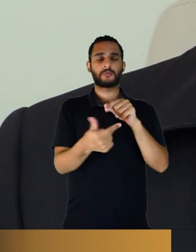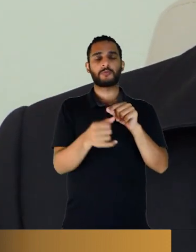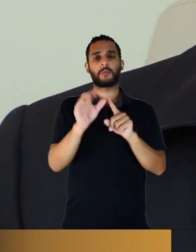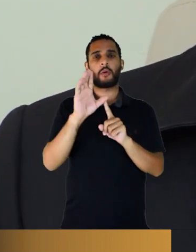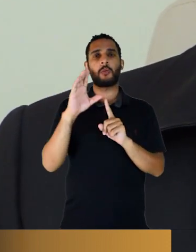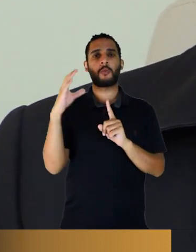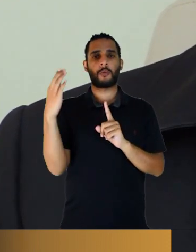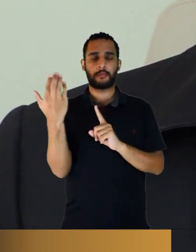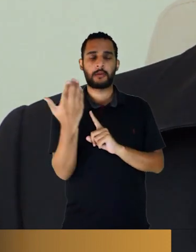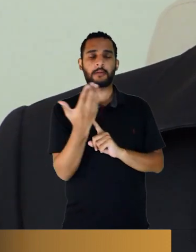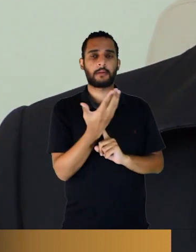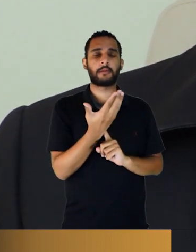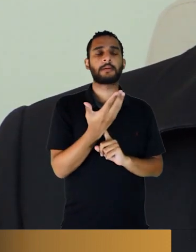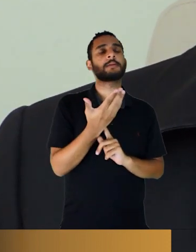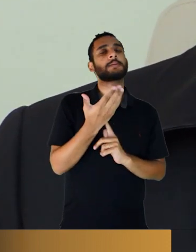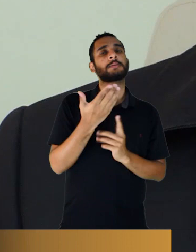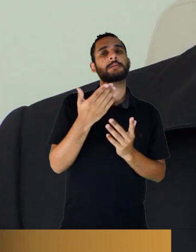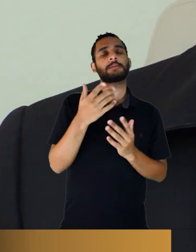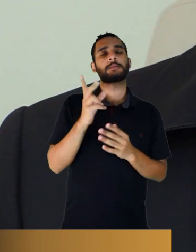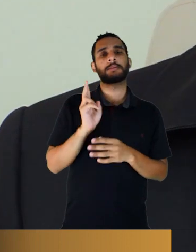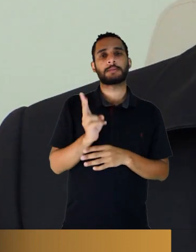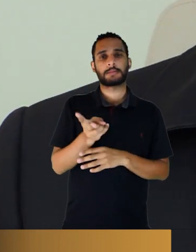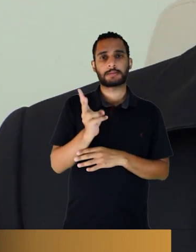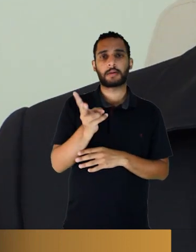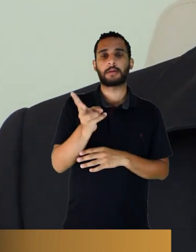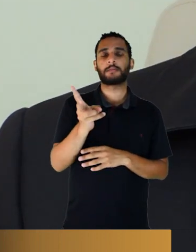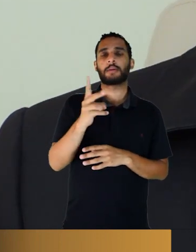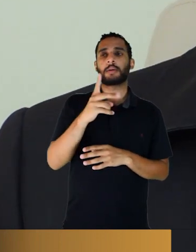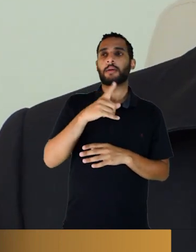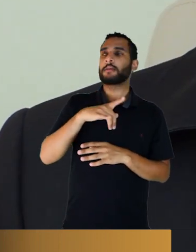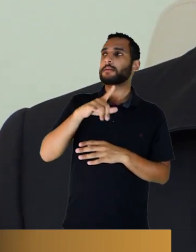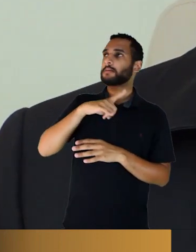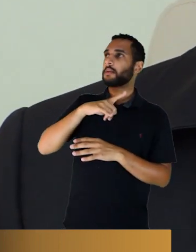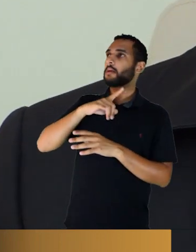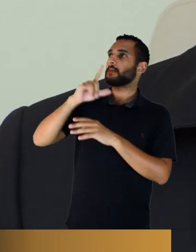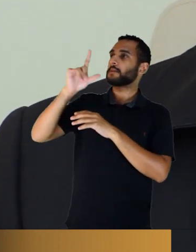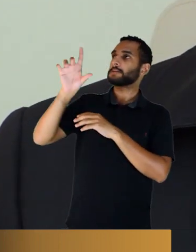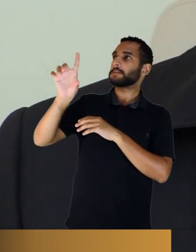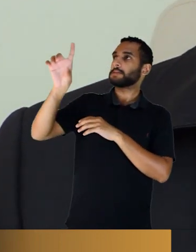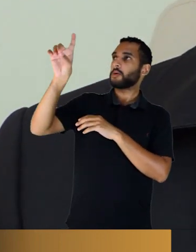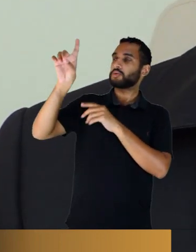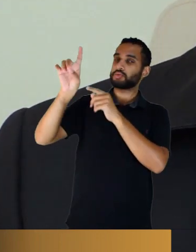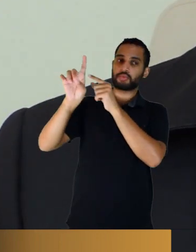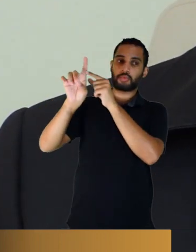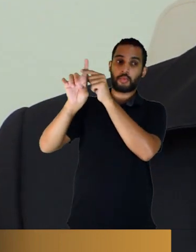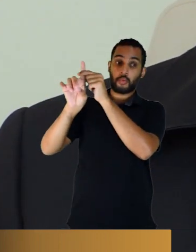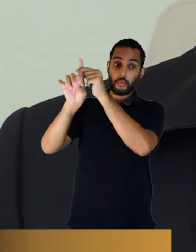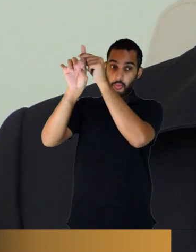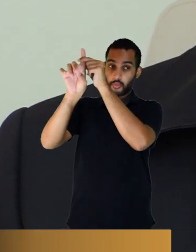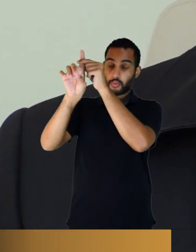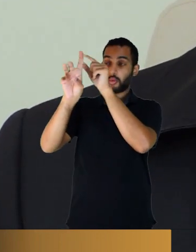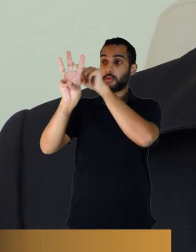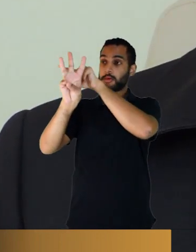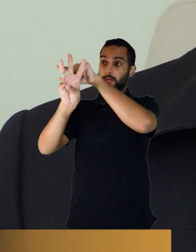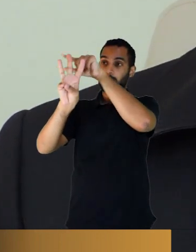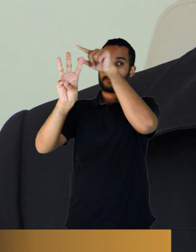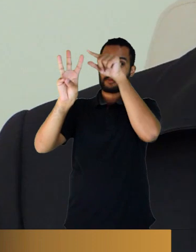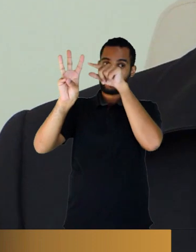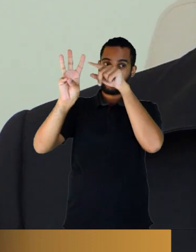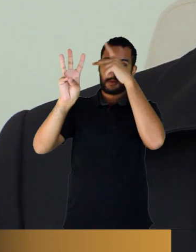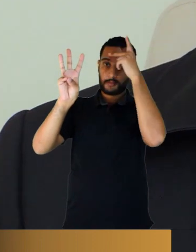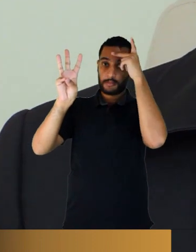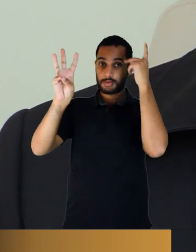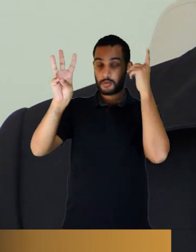Igreja é, aqui na Terra, uma comunidade que caminha à luz